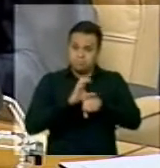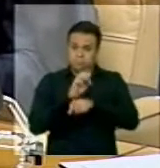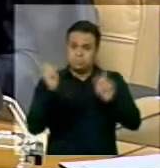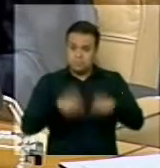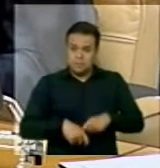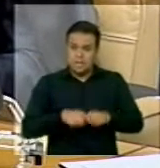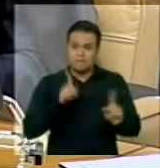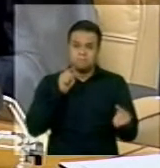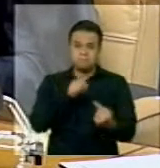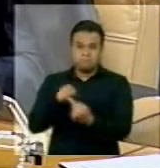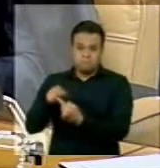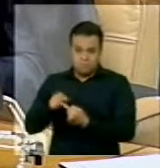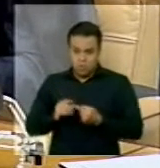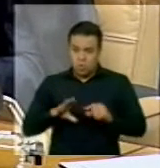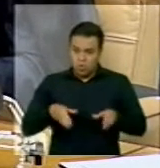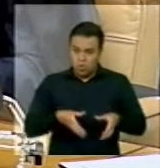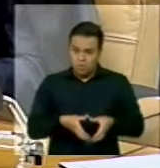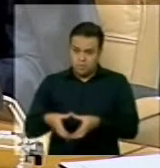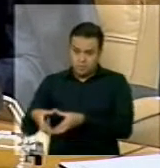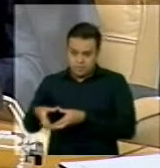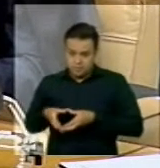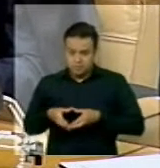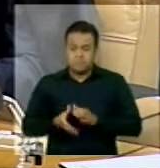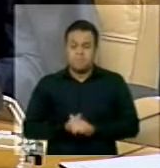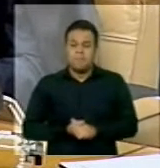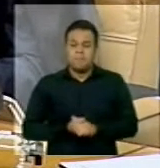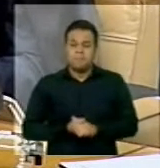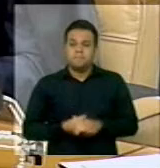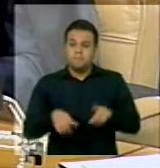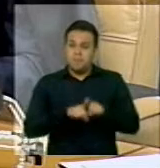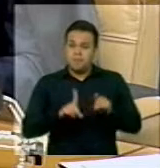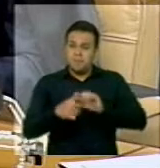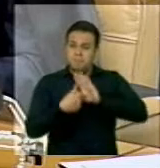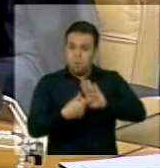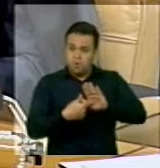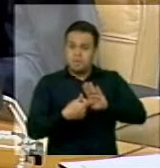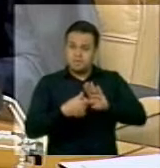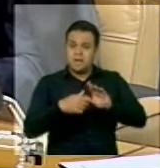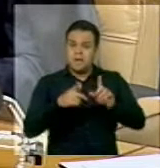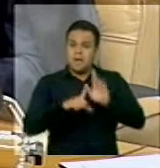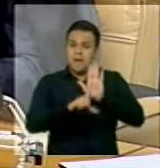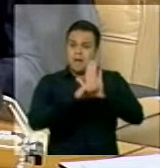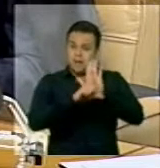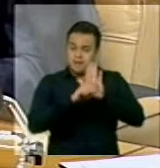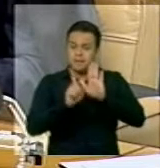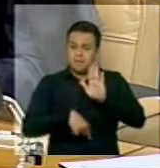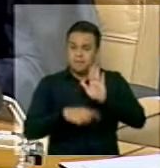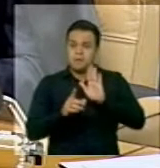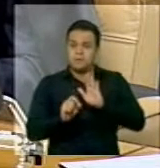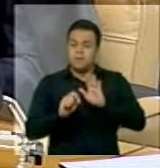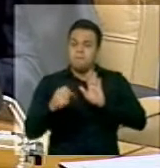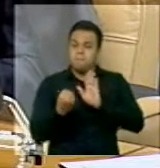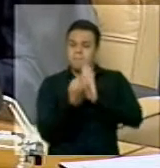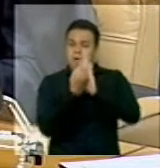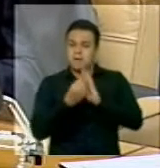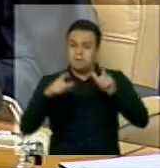essas comunidades. Arregisse-se, ademais, que esta lei se destina à promoção de titulação de propriedades